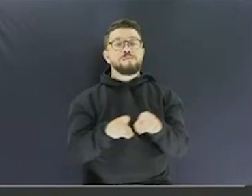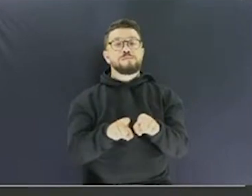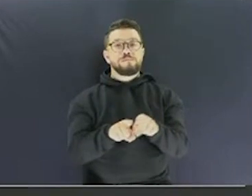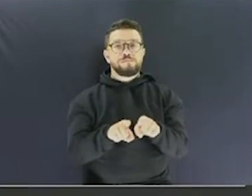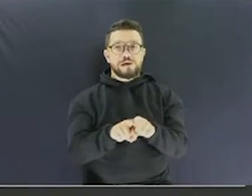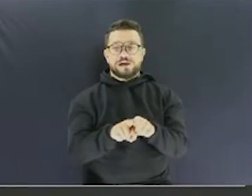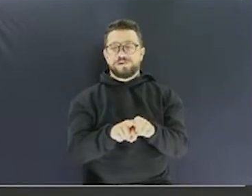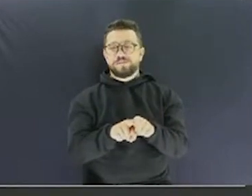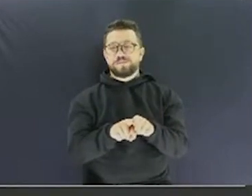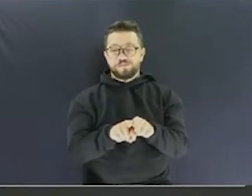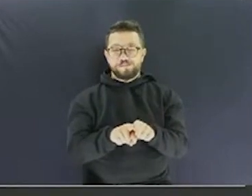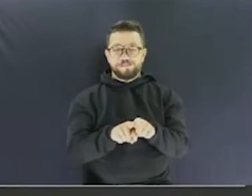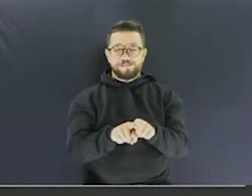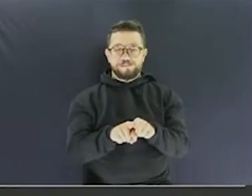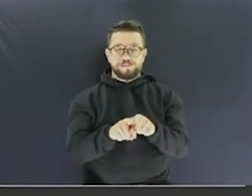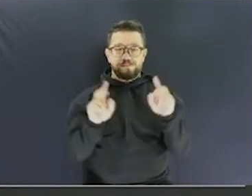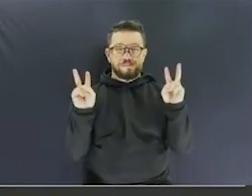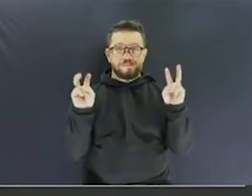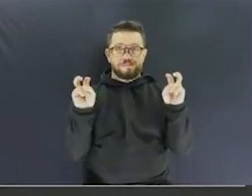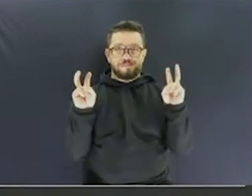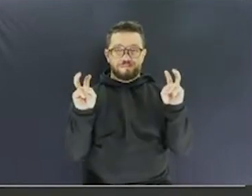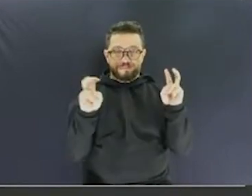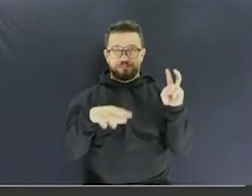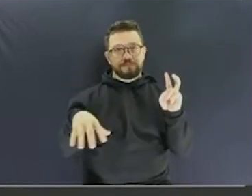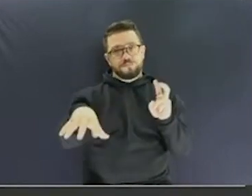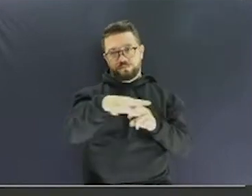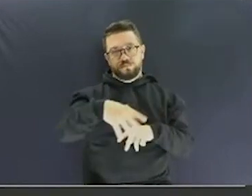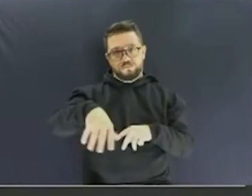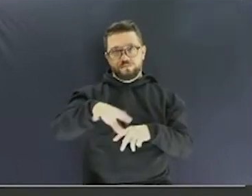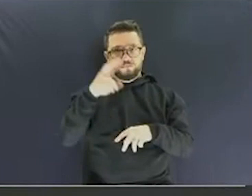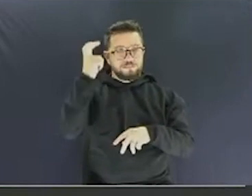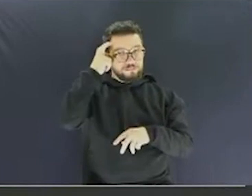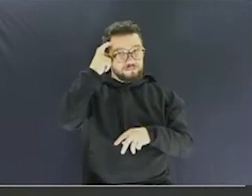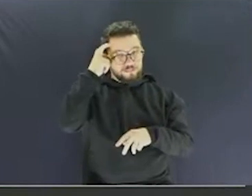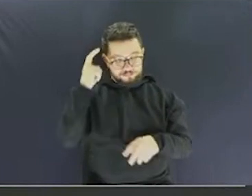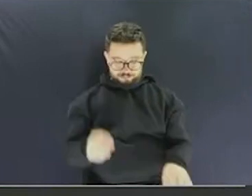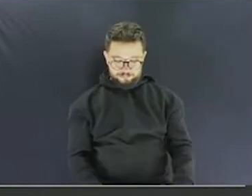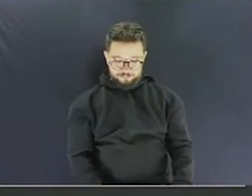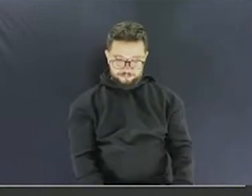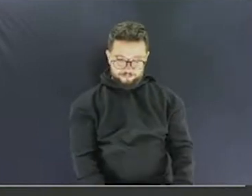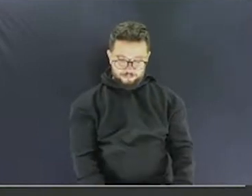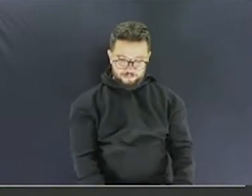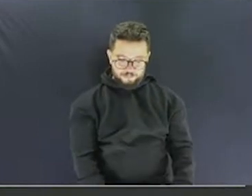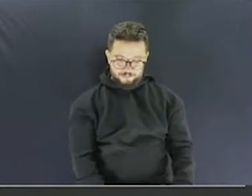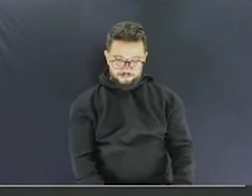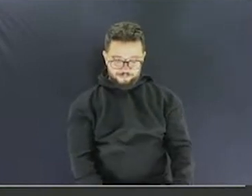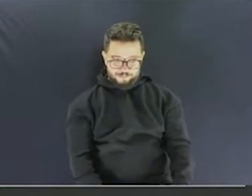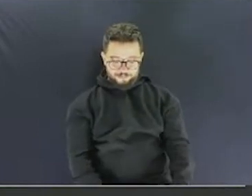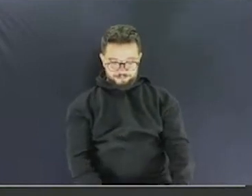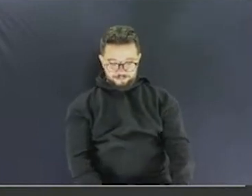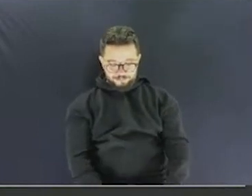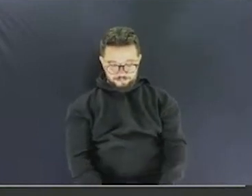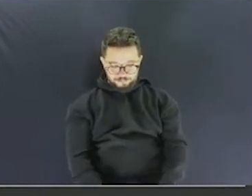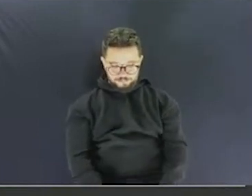demandas da classe cultural, né, para poder atendê-los ali dentro da municipalidade.